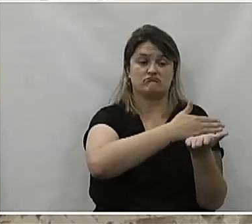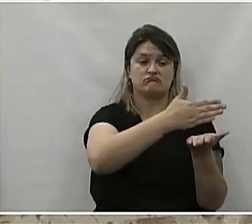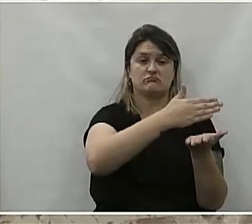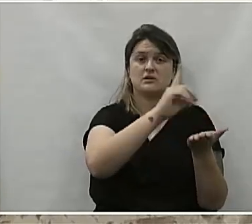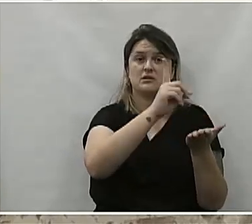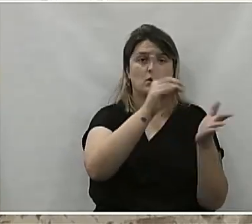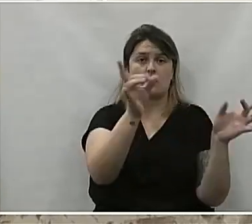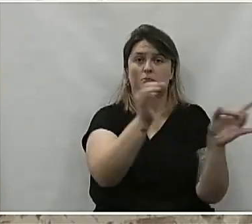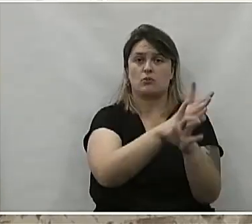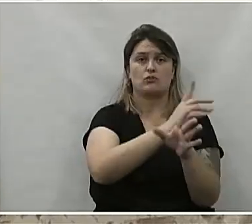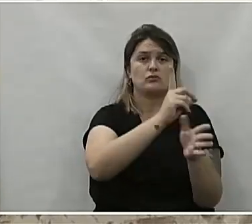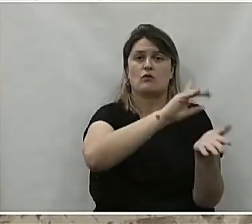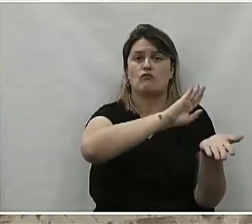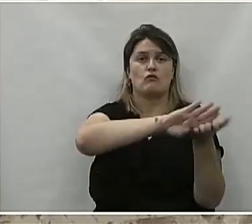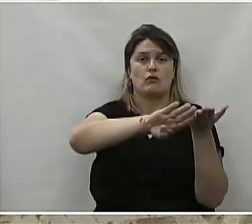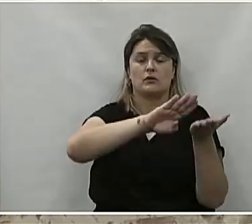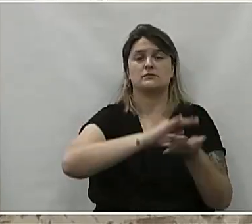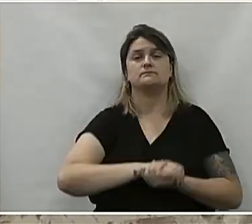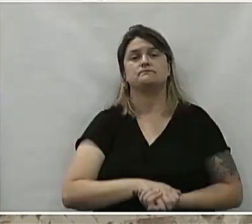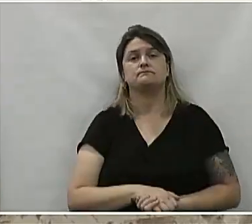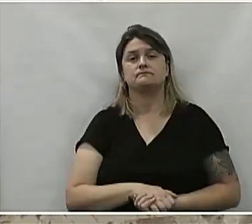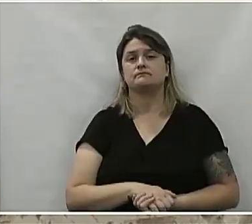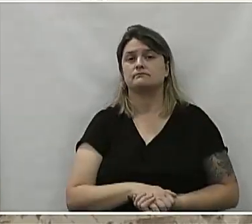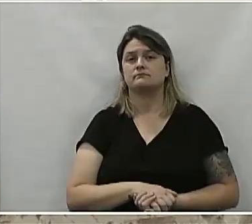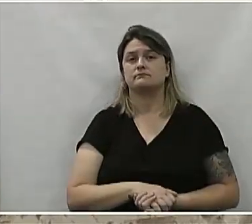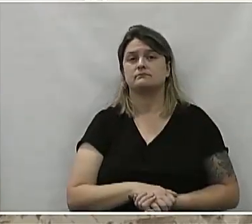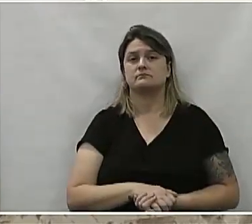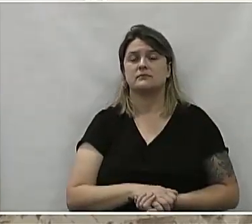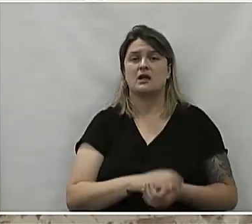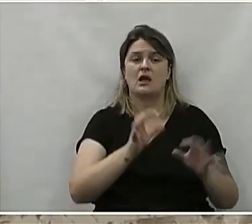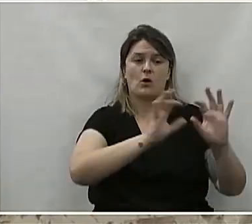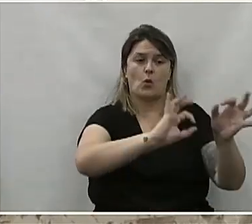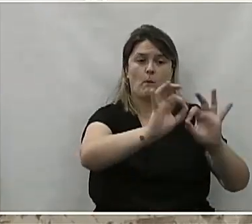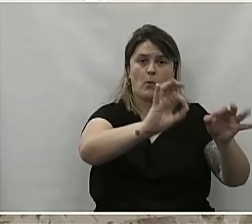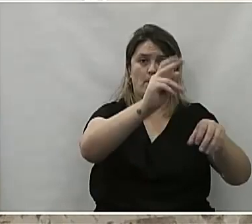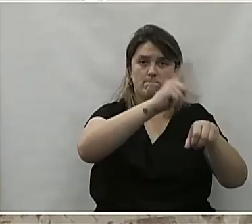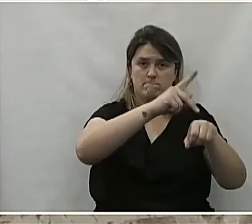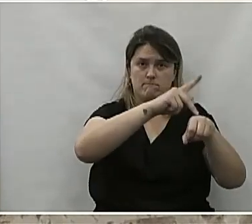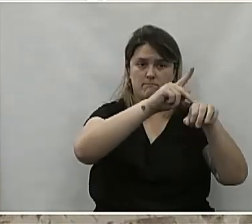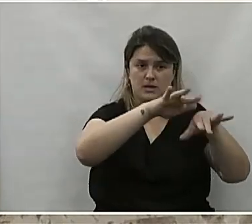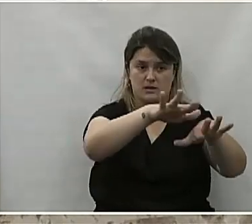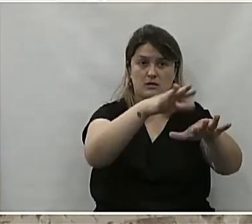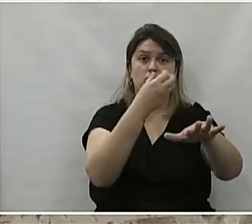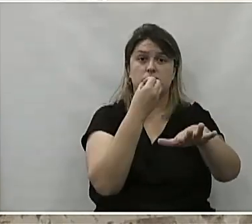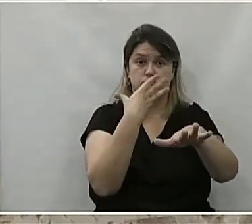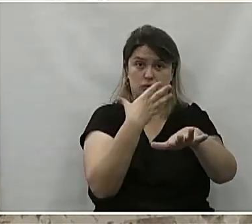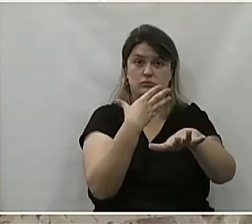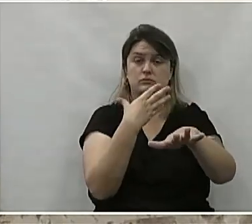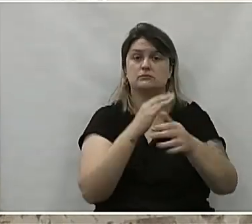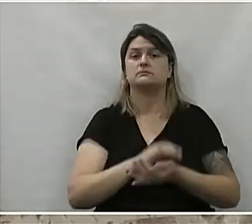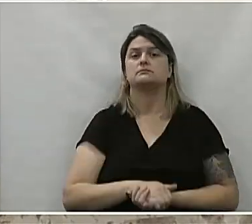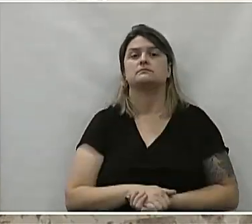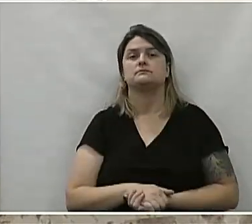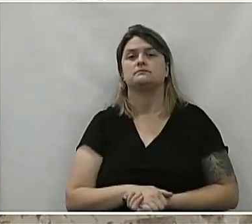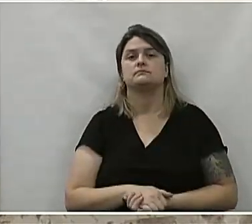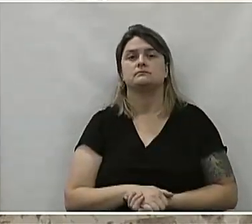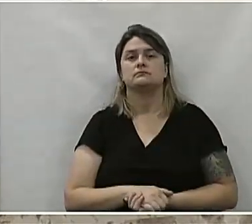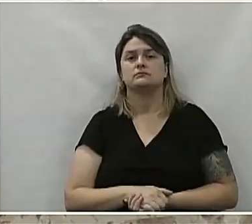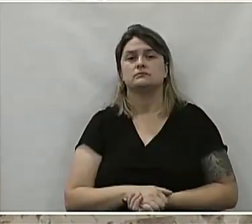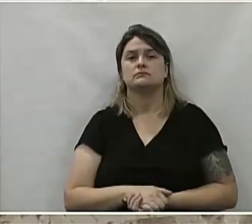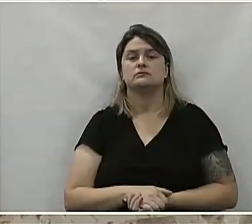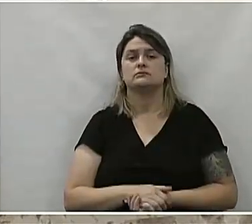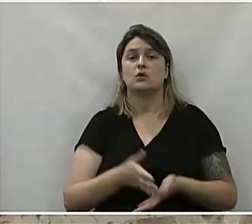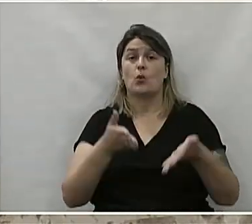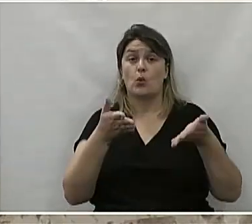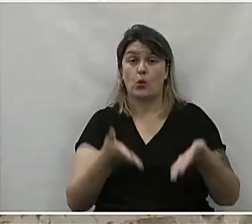terminam Não tiram aquilo lá Fizeram O aterro de pedra lá Ficou bom No momento Hoje já está